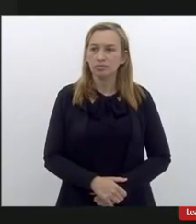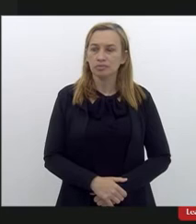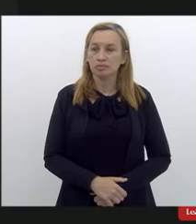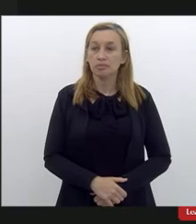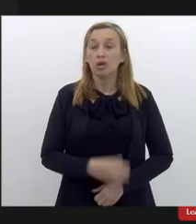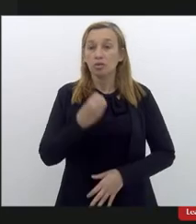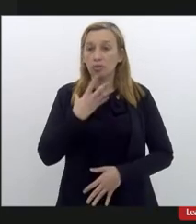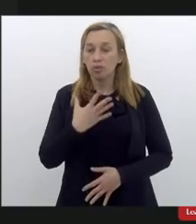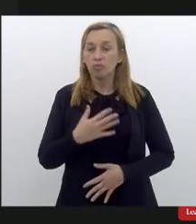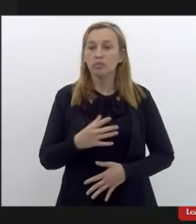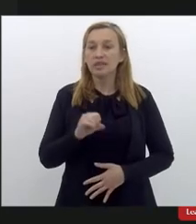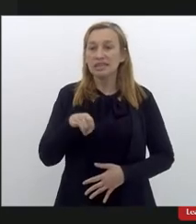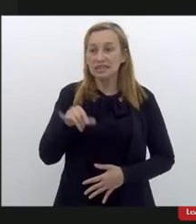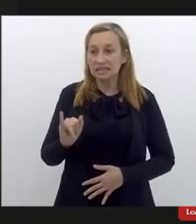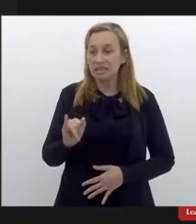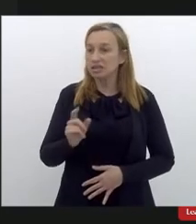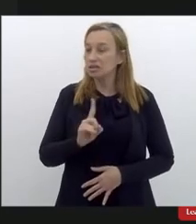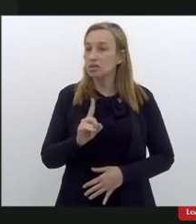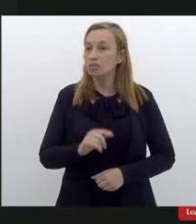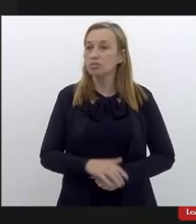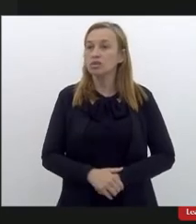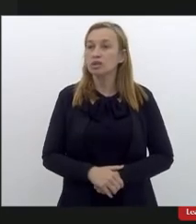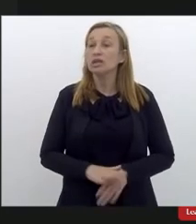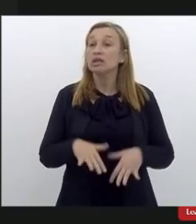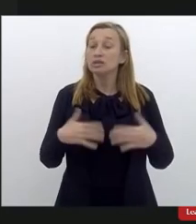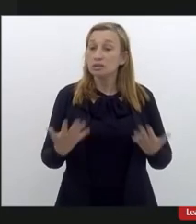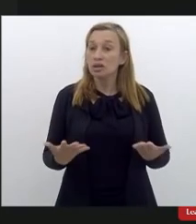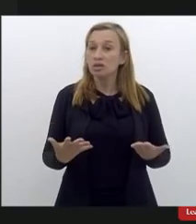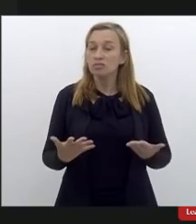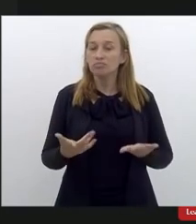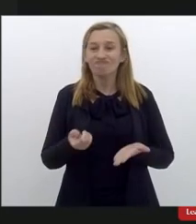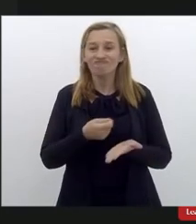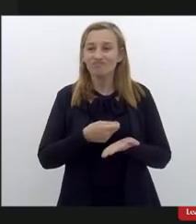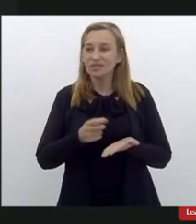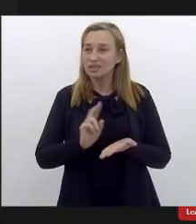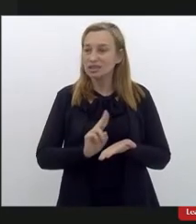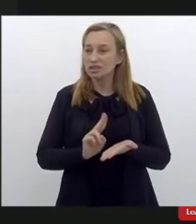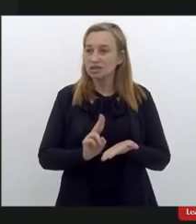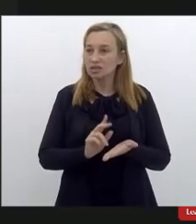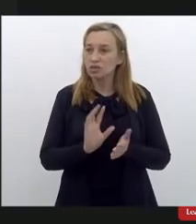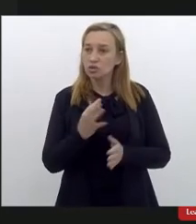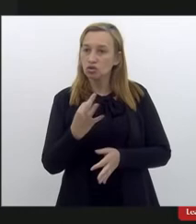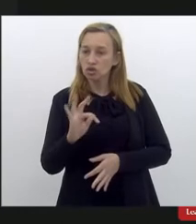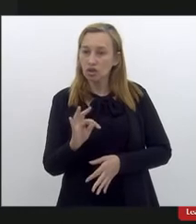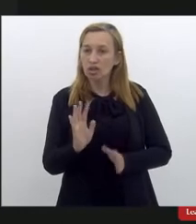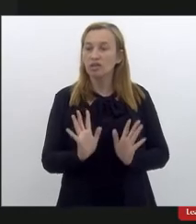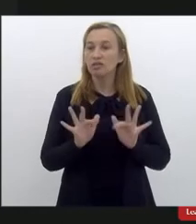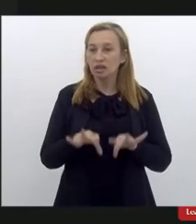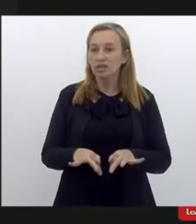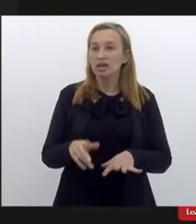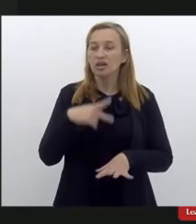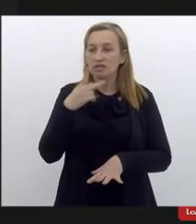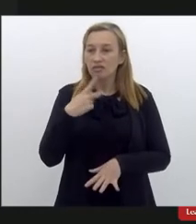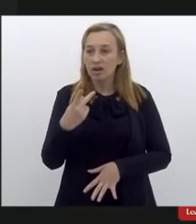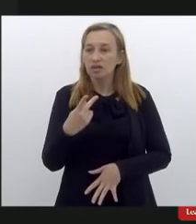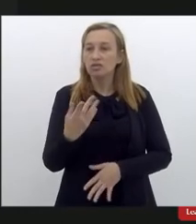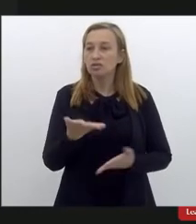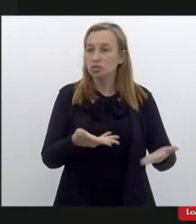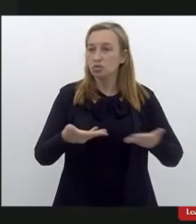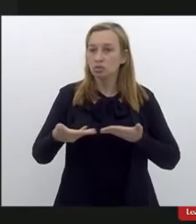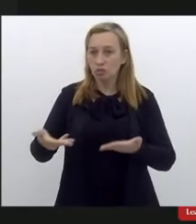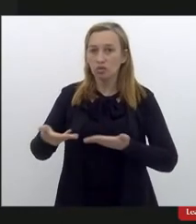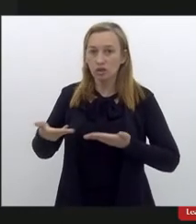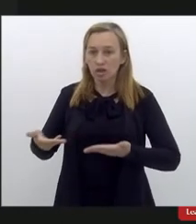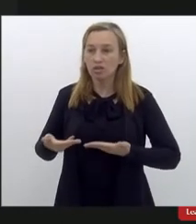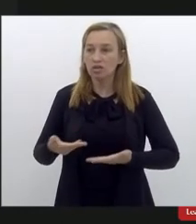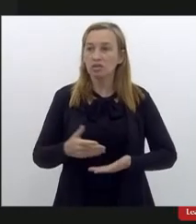Bom, Sidney também não está. Então, né, ninguém mais se inscreveu aqui no chat. A gente concluiu aqui as falas dos nossos convidados.